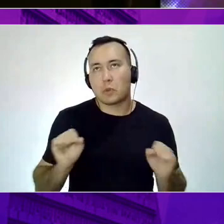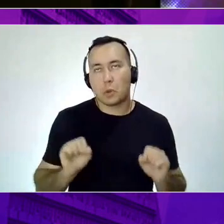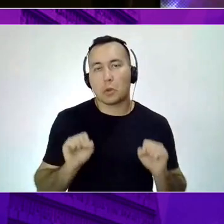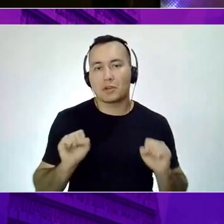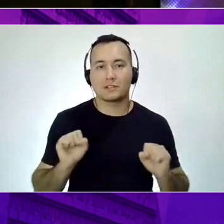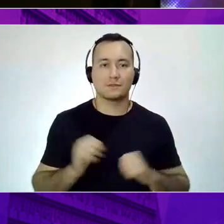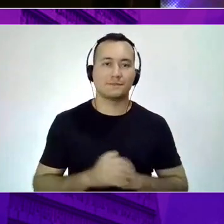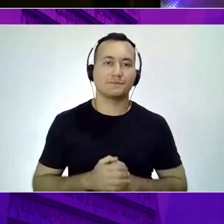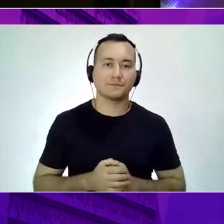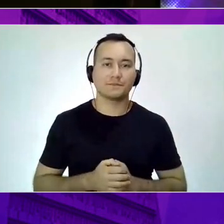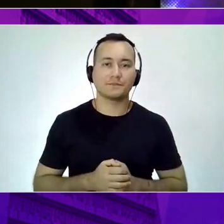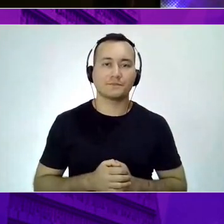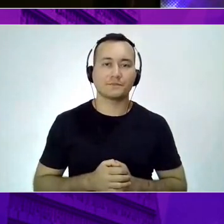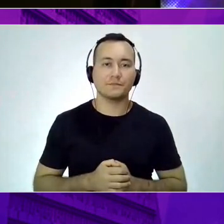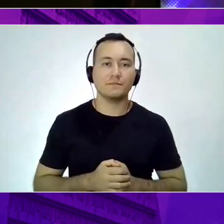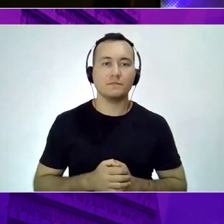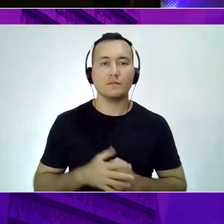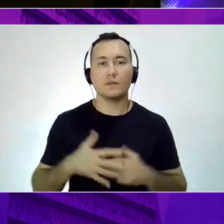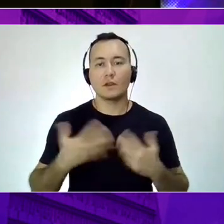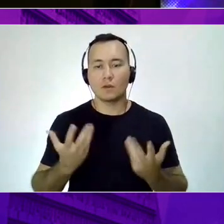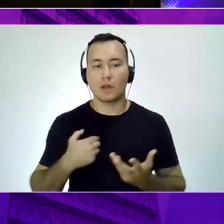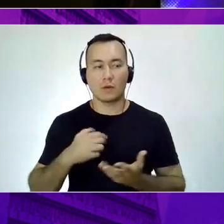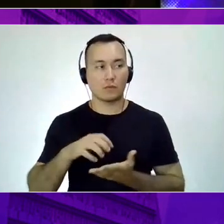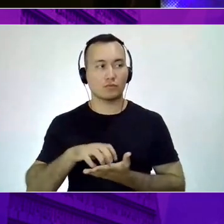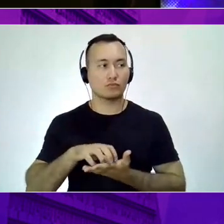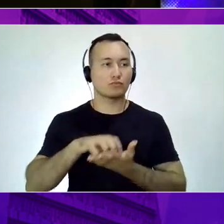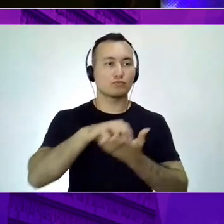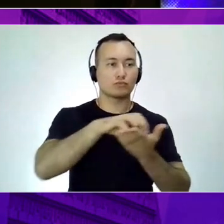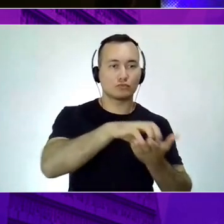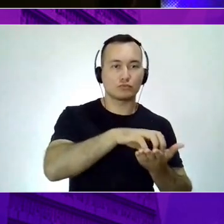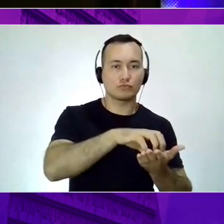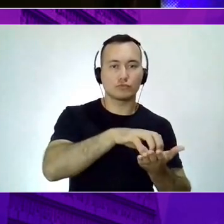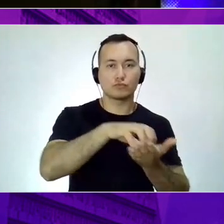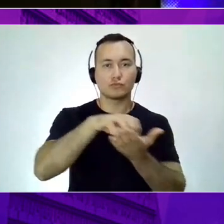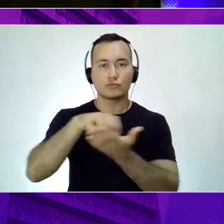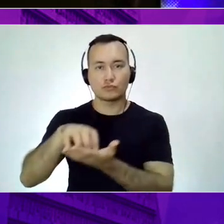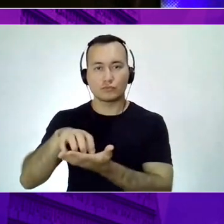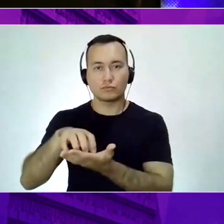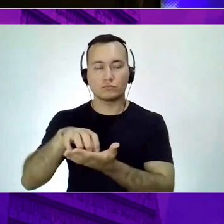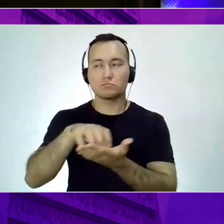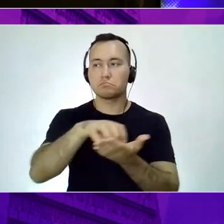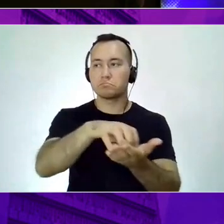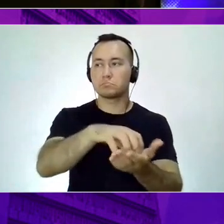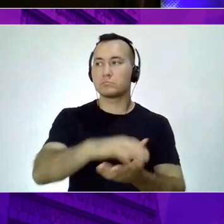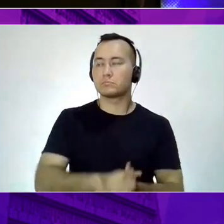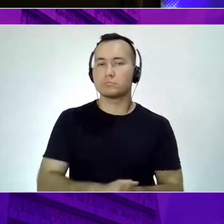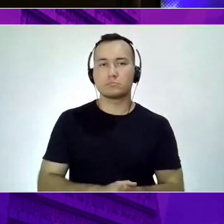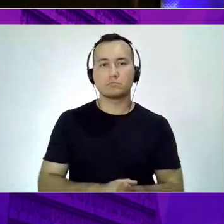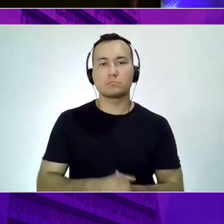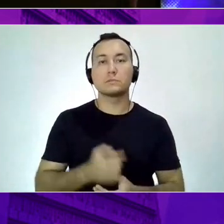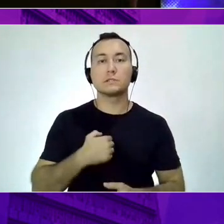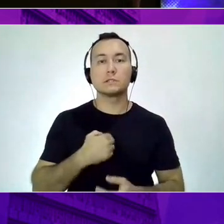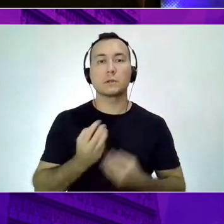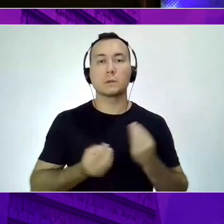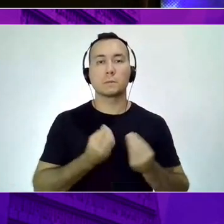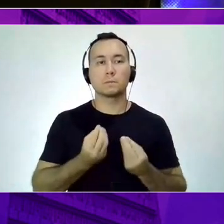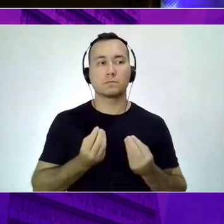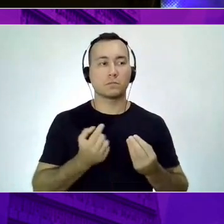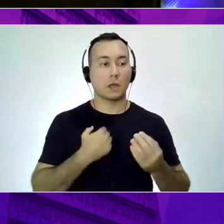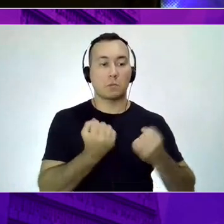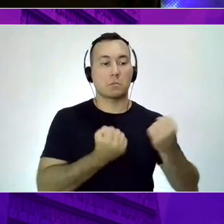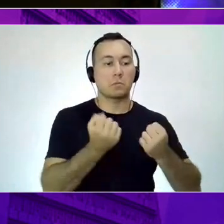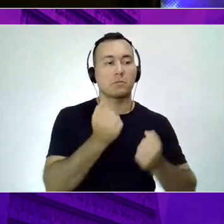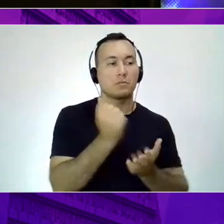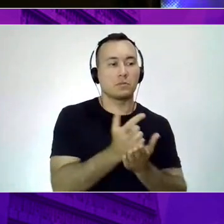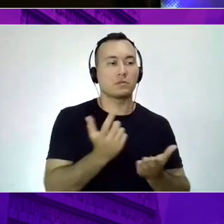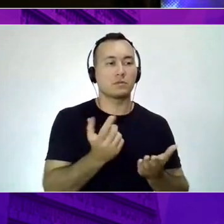que eu faço os meus deslocamentos? Se eu quero comprar um determinado requisito, por exemplo, eu quero comprar um carro, um remédio,